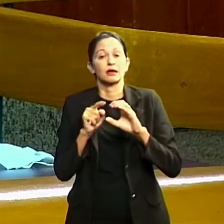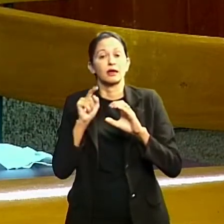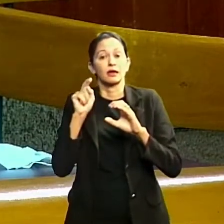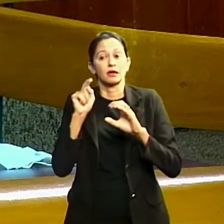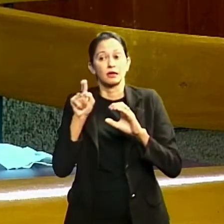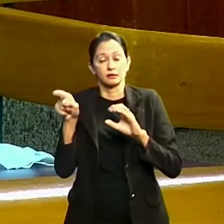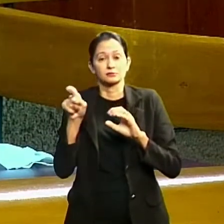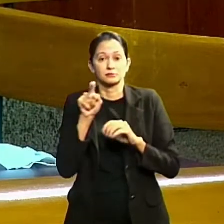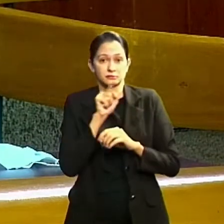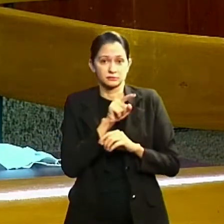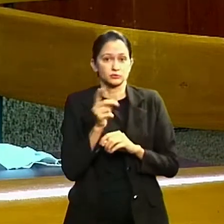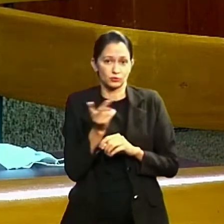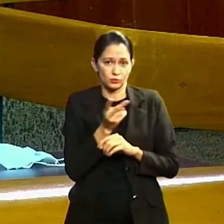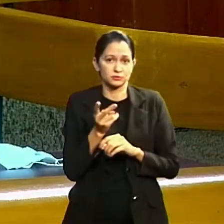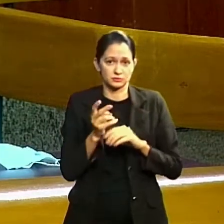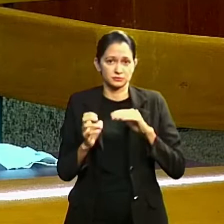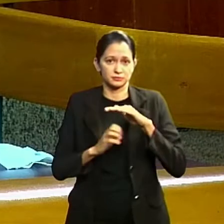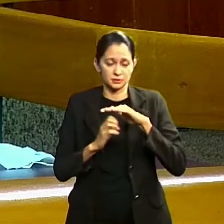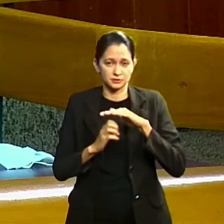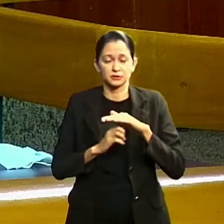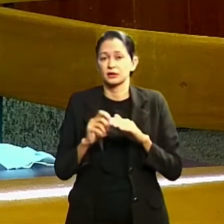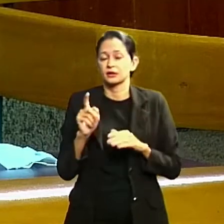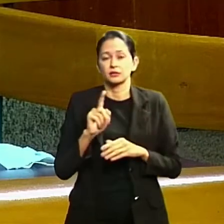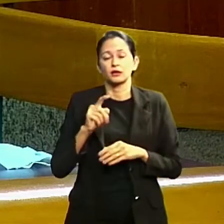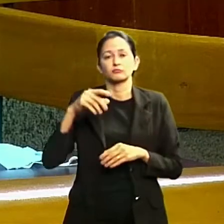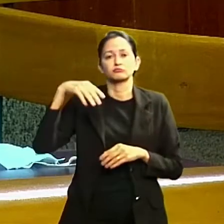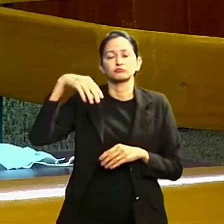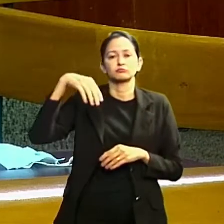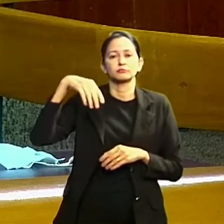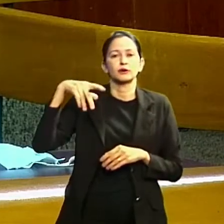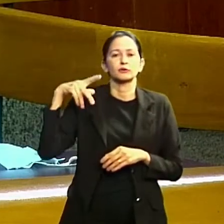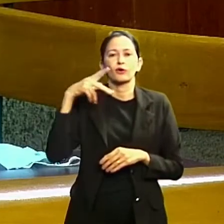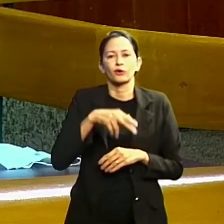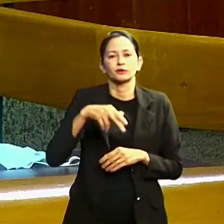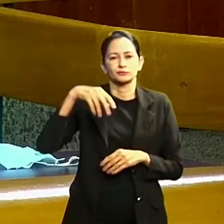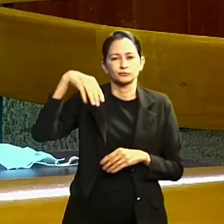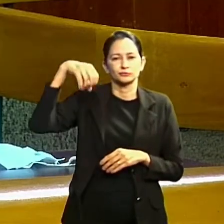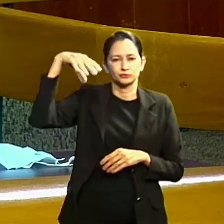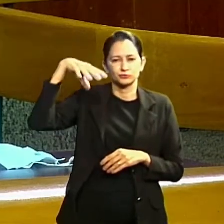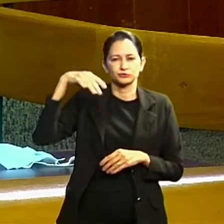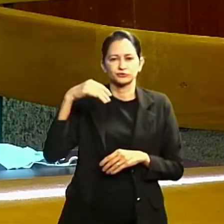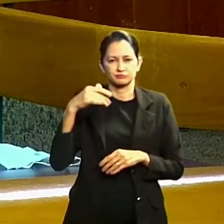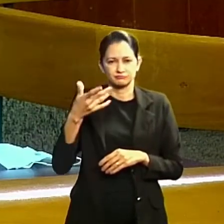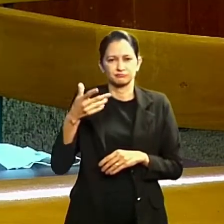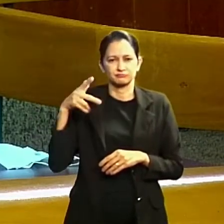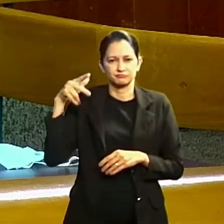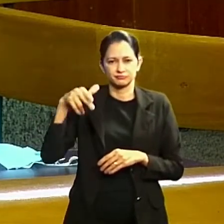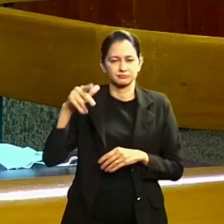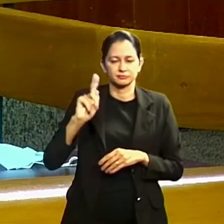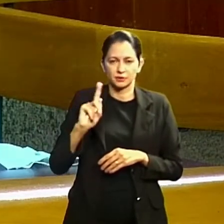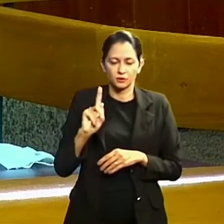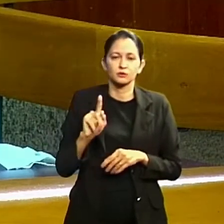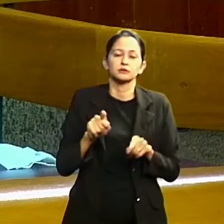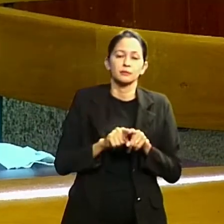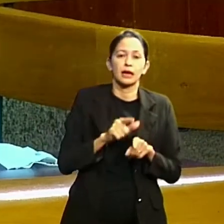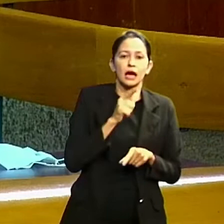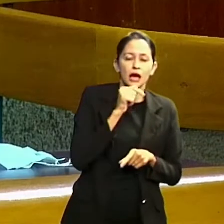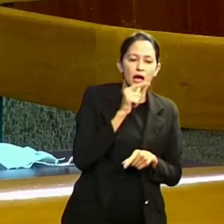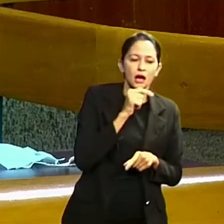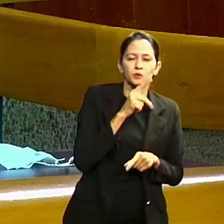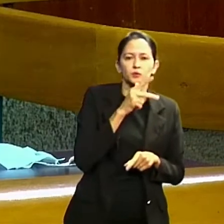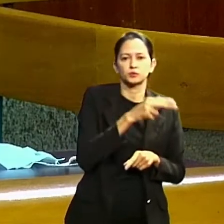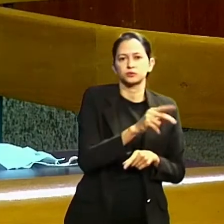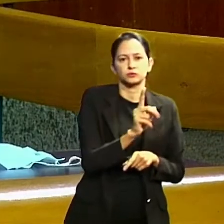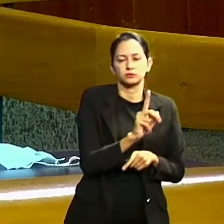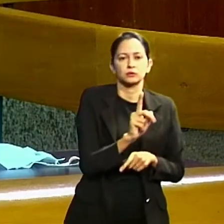cortar a energia e, ao mesmo tempo, dando um tempo para que